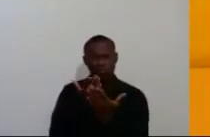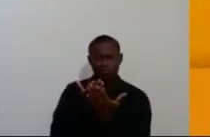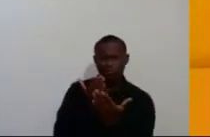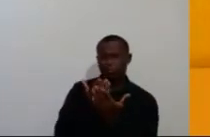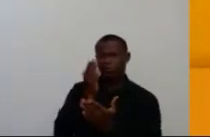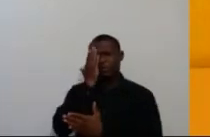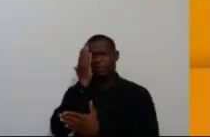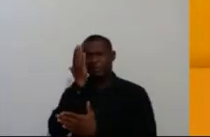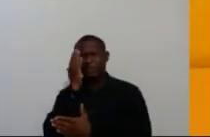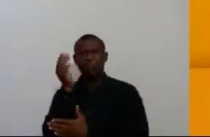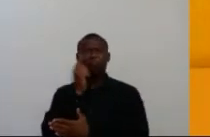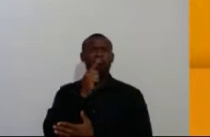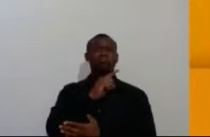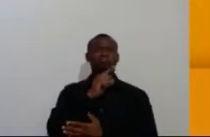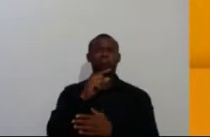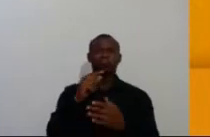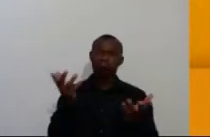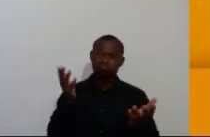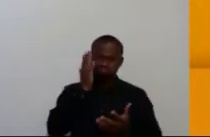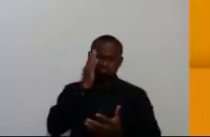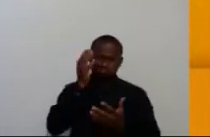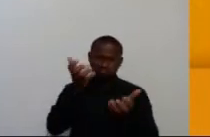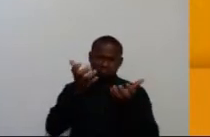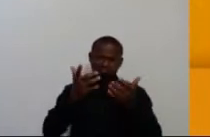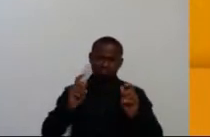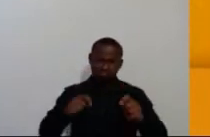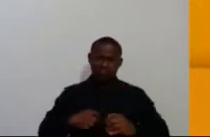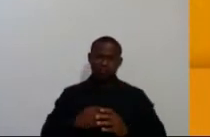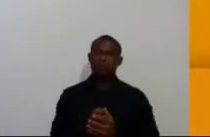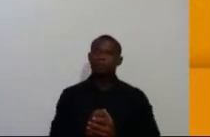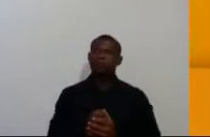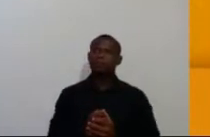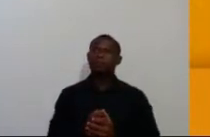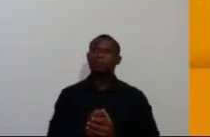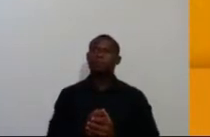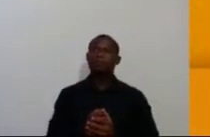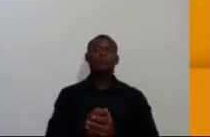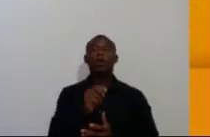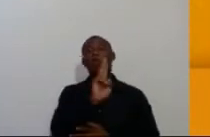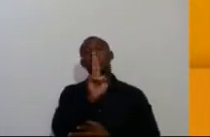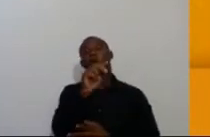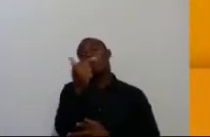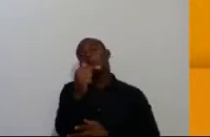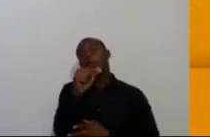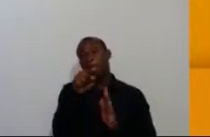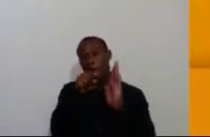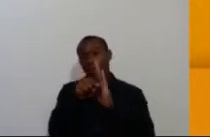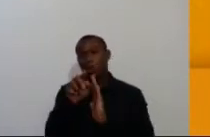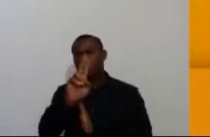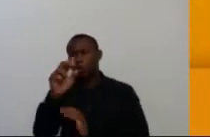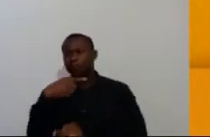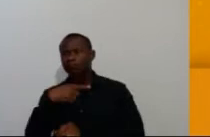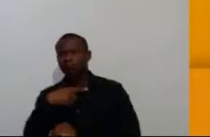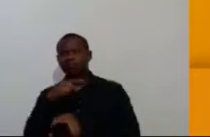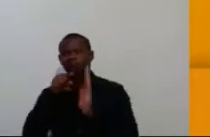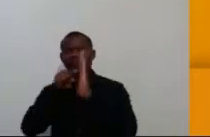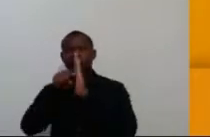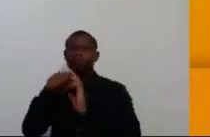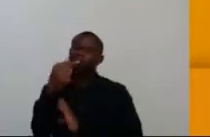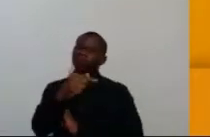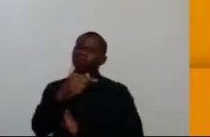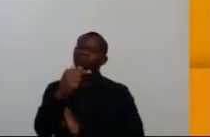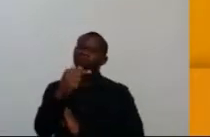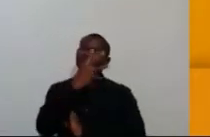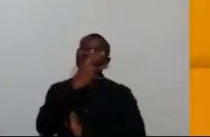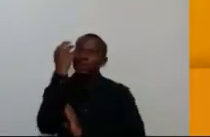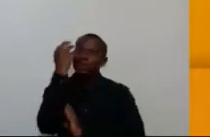Olha, ela disse o nome dela? Não. enfim. É uma habilidade,